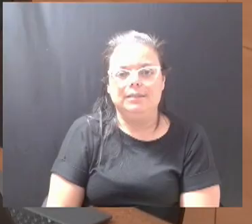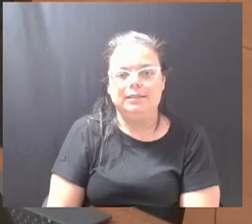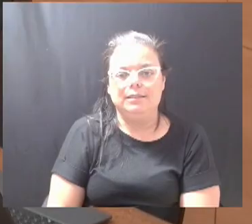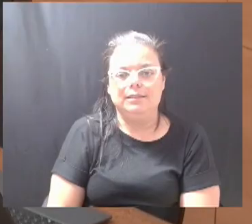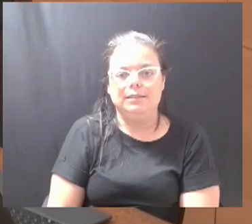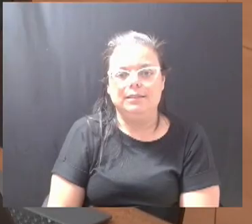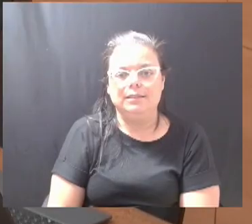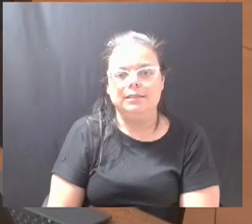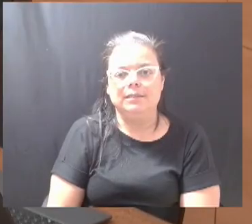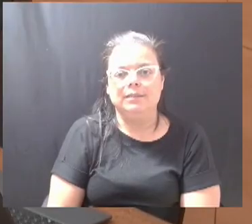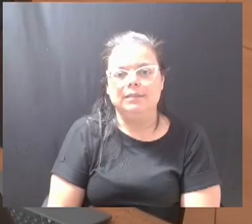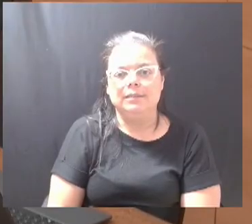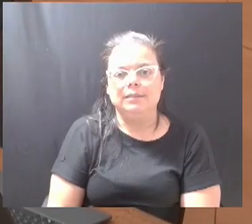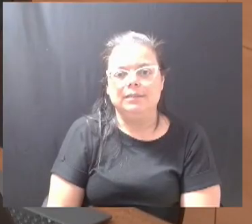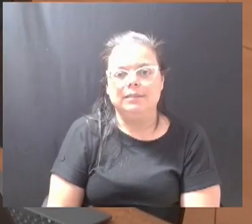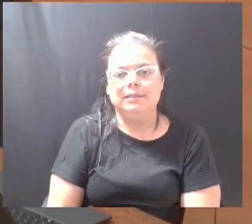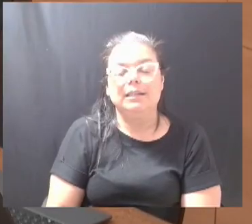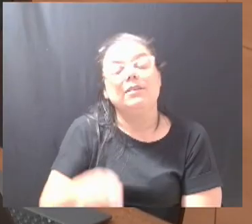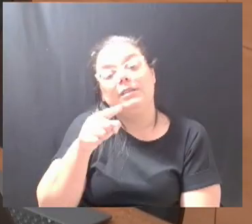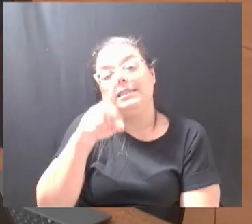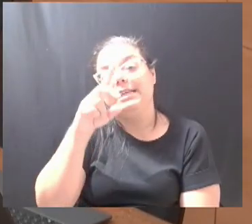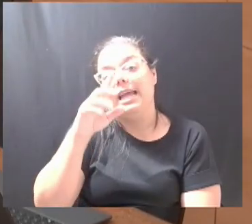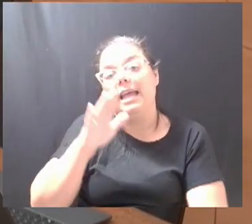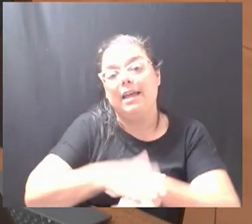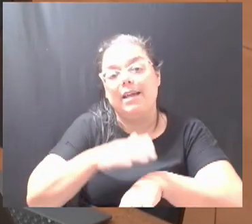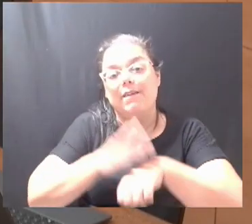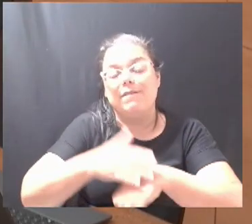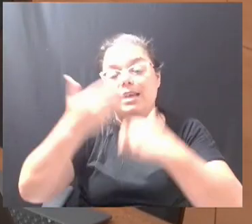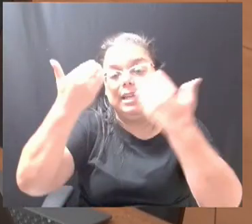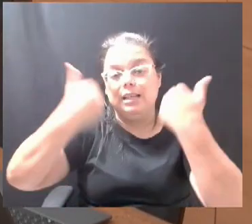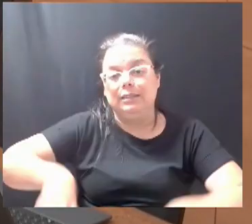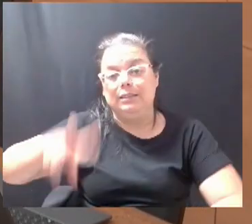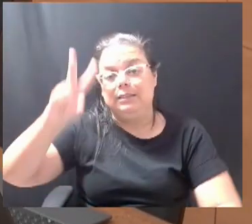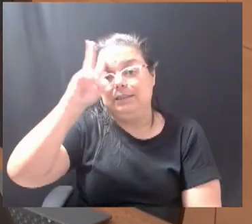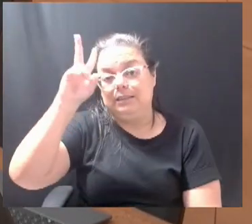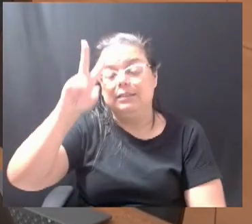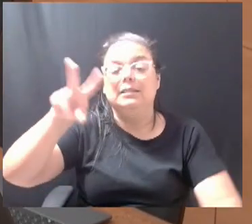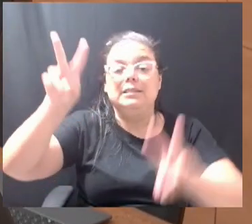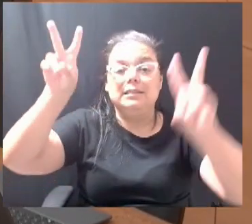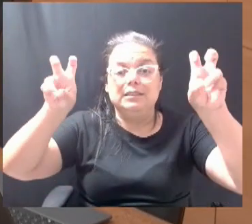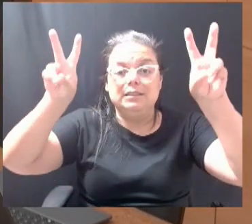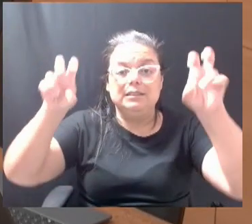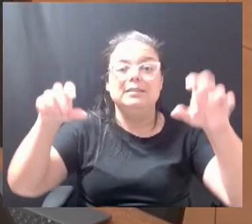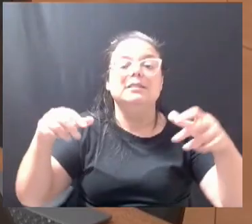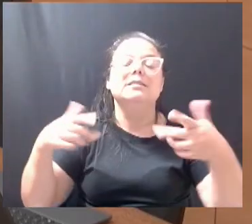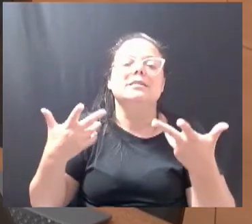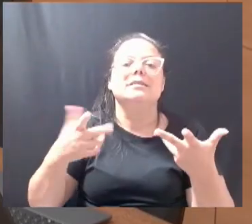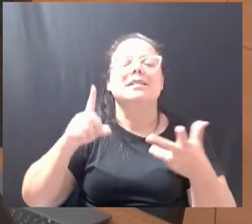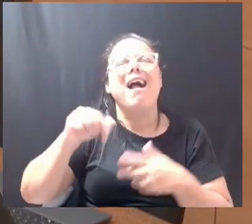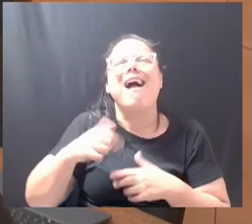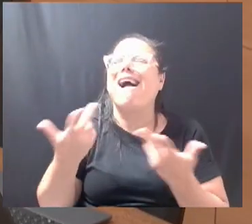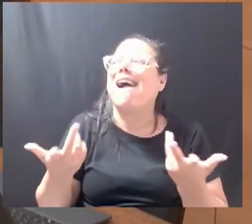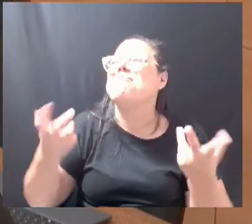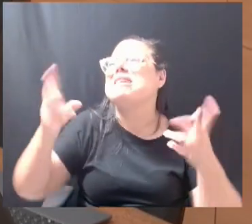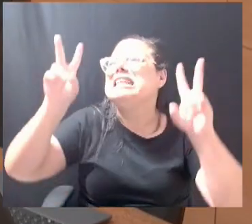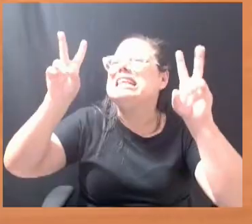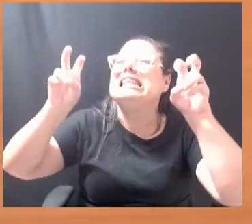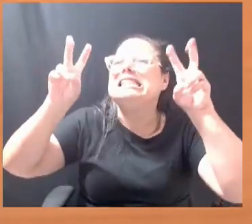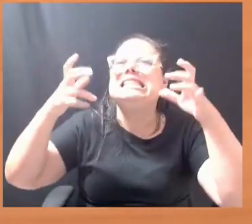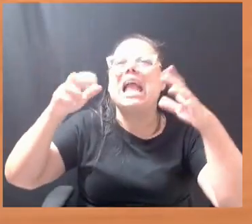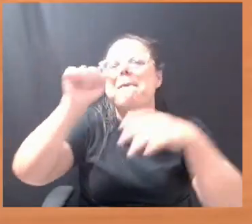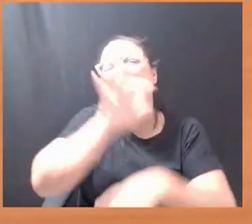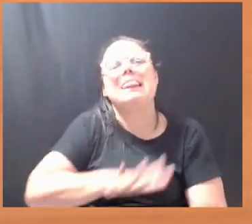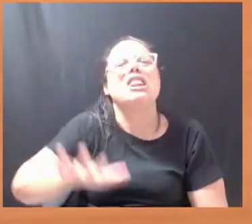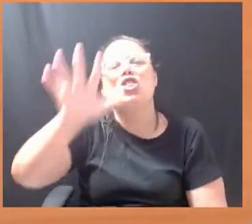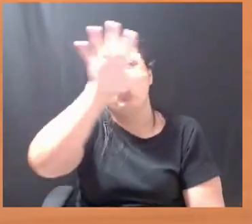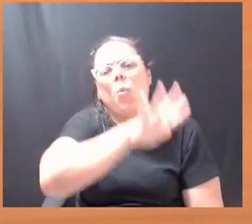Você me fez lembrar isso, porque às vezes a gente está debatendo aqui assuntos, o pessoal fala assim, mas isso é um tema nacional. Eu falei, mas as pessoas estão